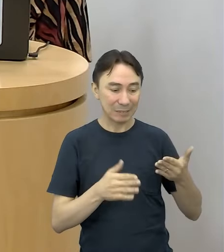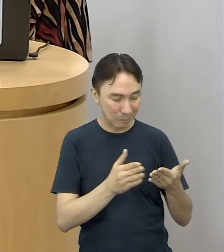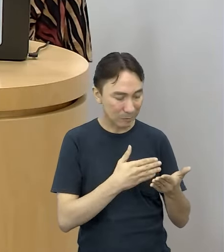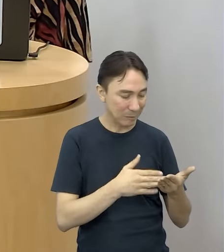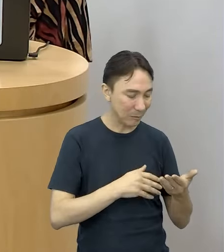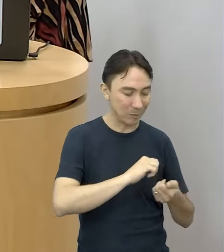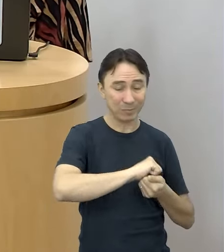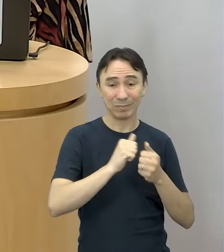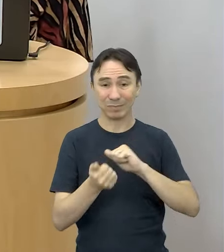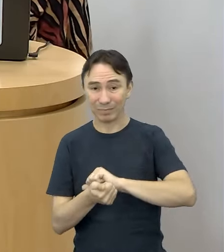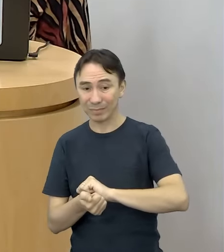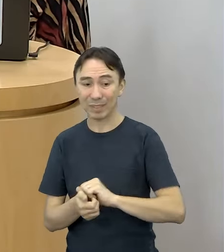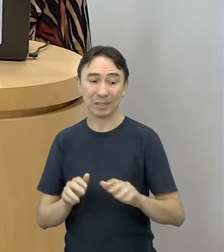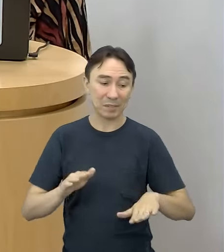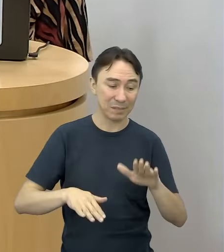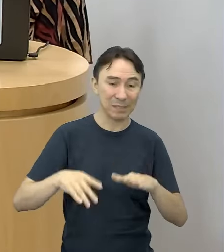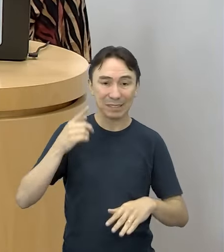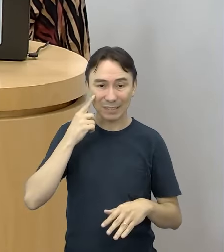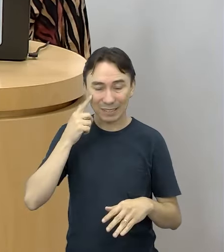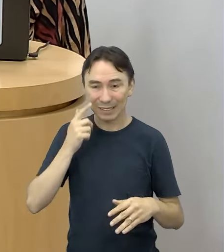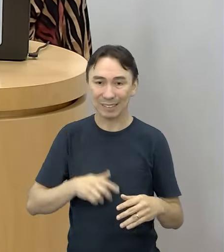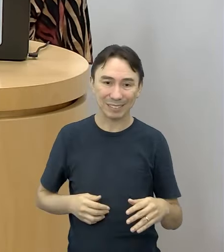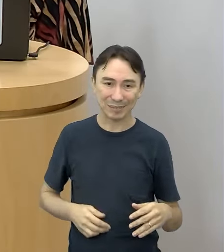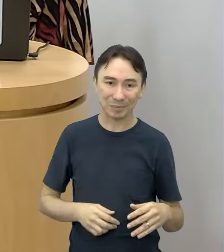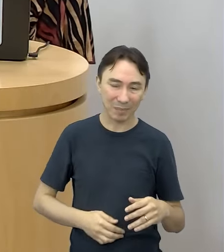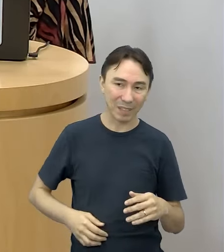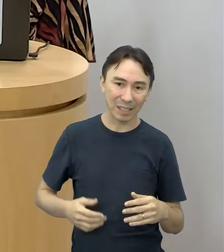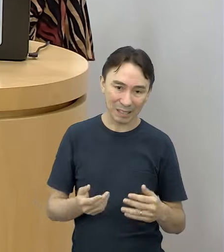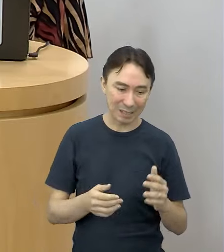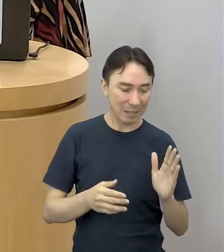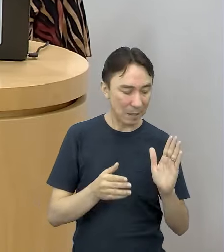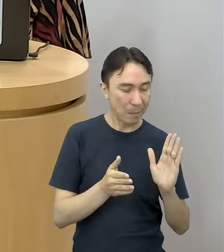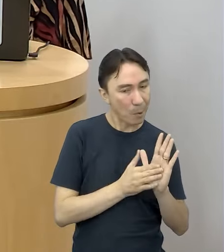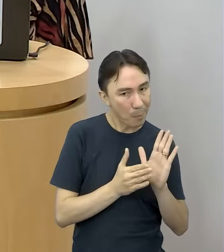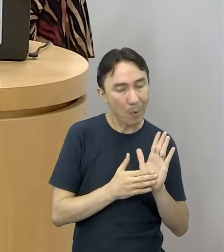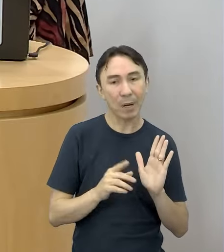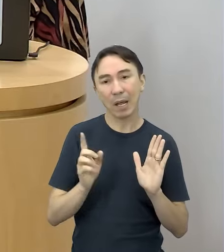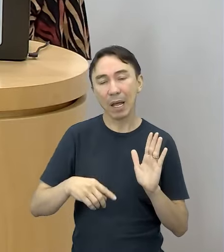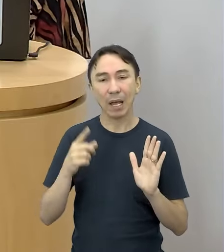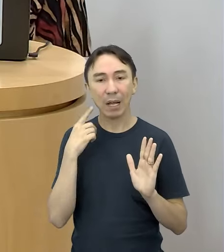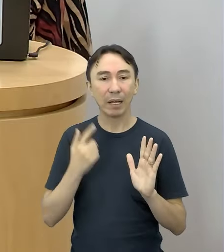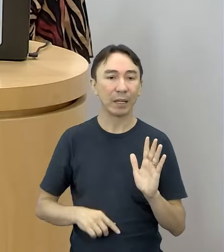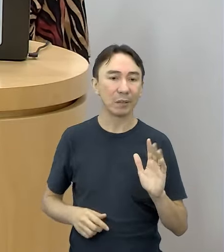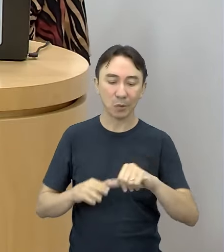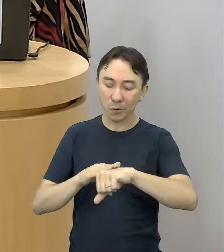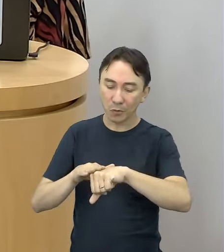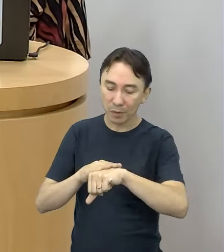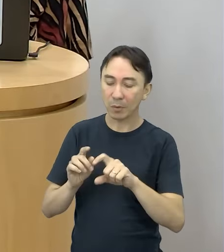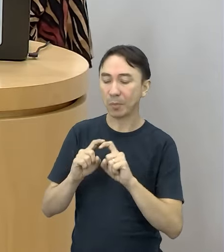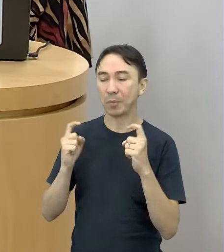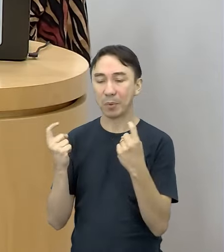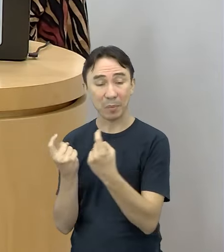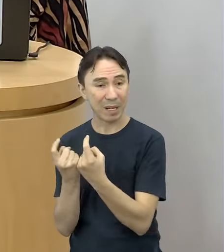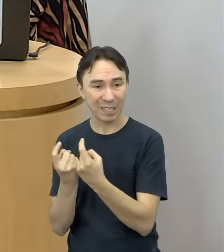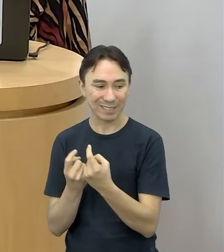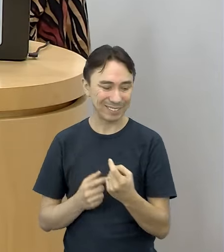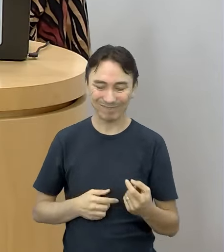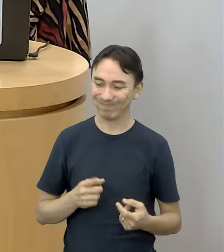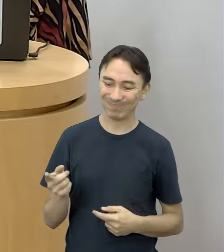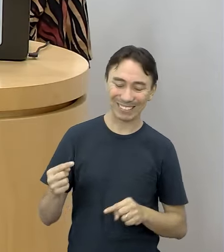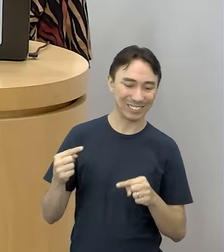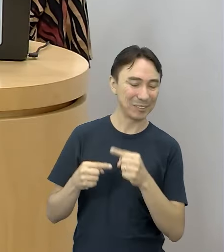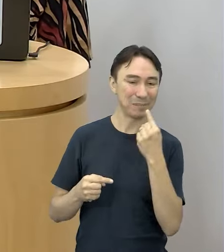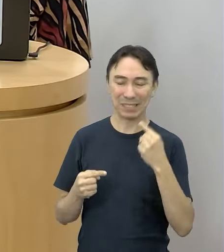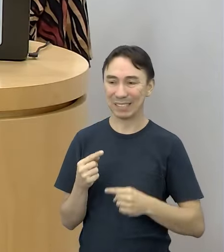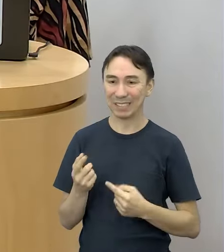roda de conversa não é o melhor meio de começar aquilo. Então, alguma outra proposta, uma sala de aula invertida, talvez um